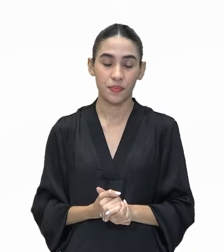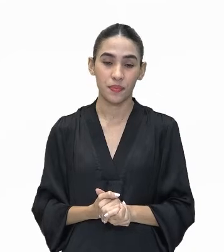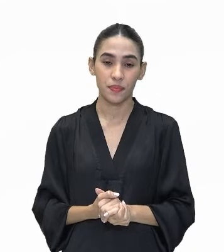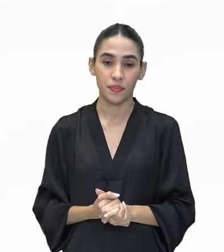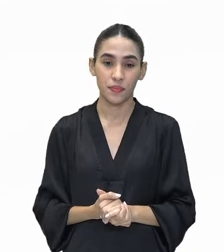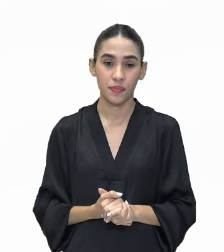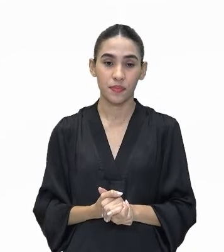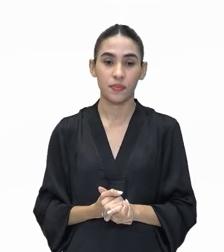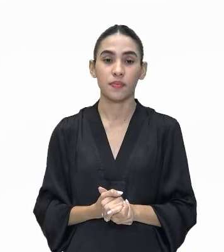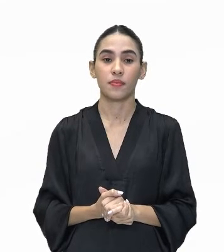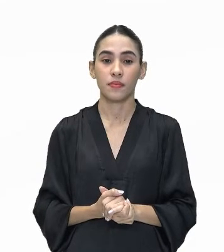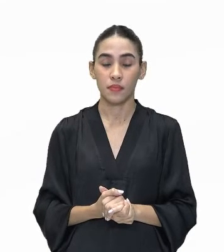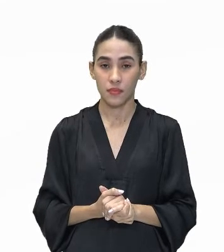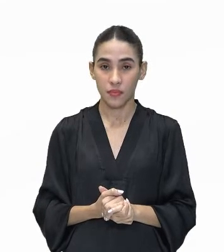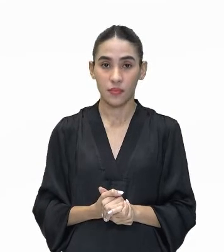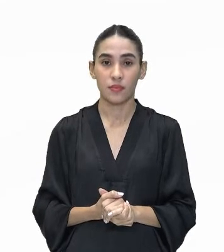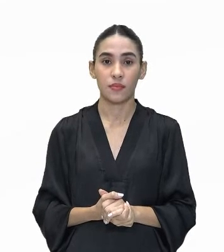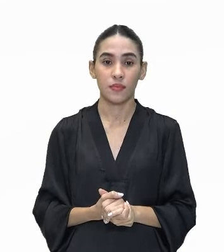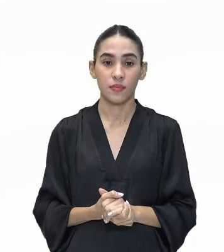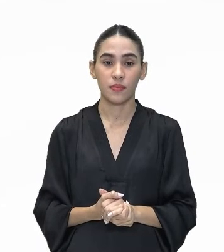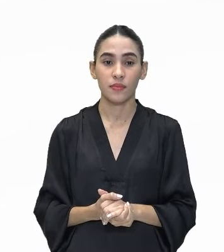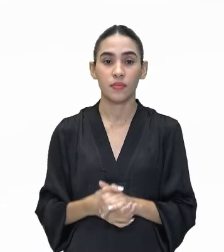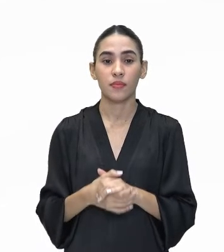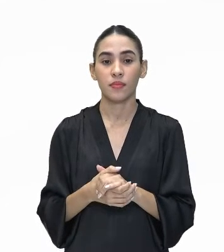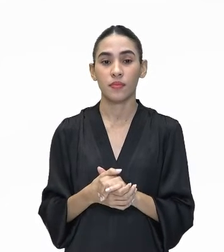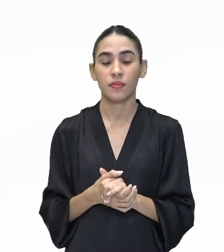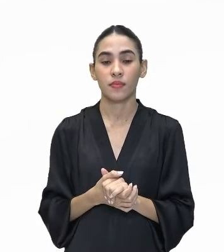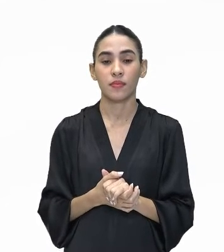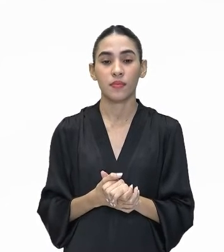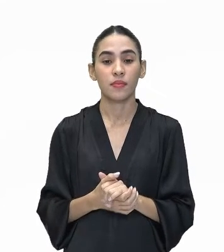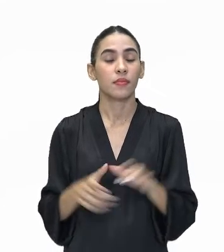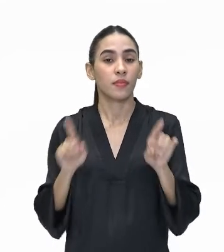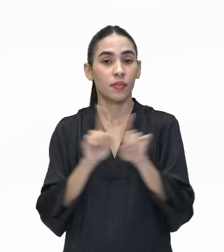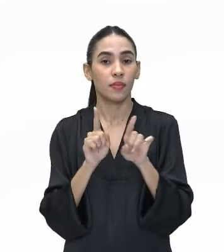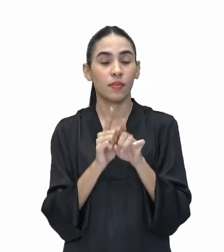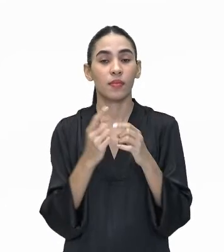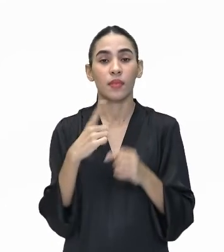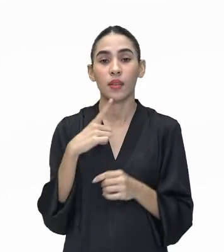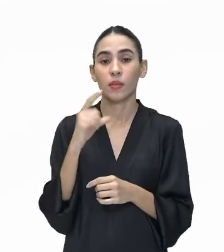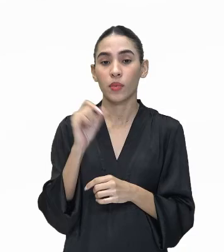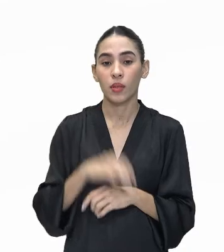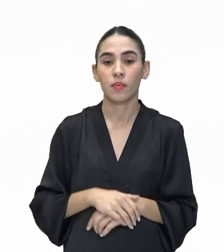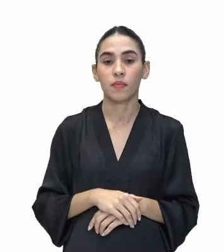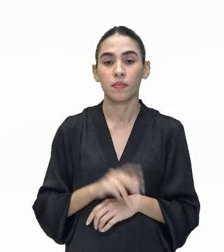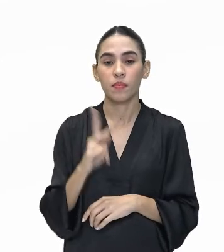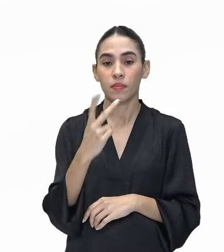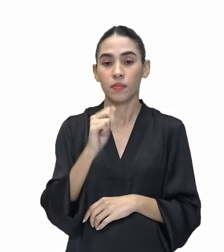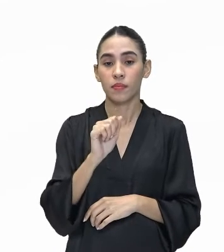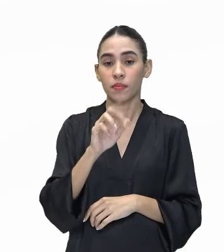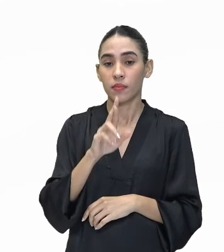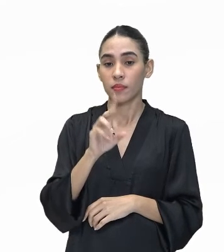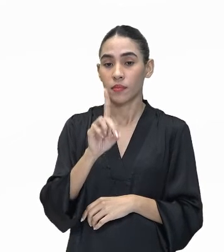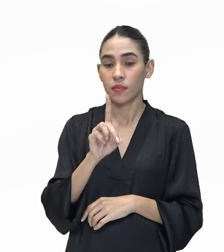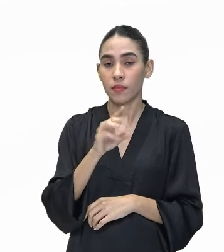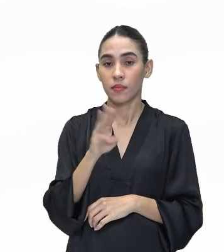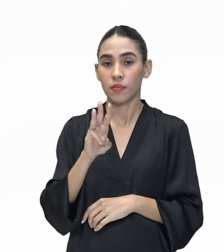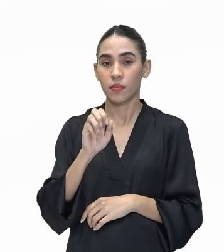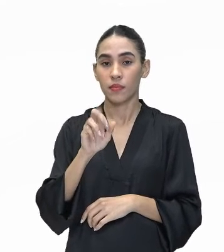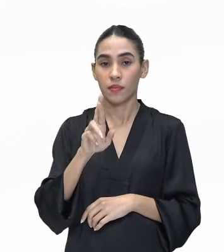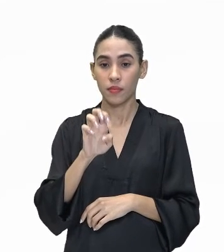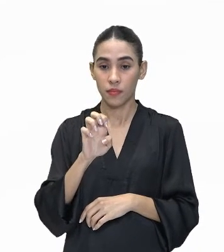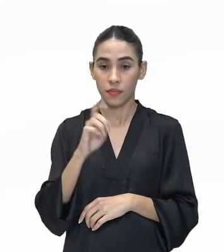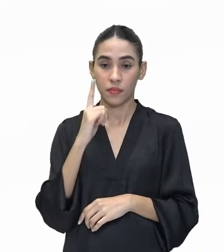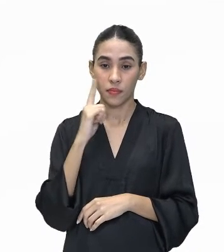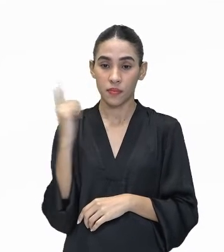Então, isso é a parte digital. E também nós temos o hardware. O que vem ser o hardware? Ele